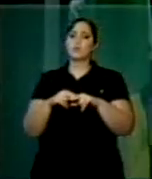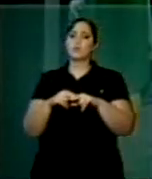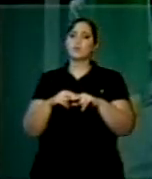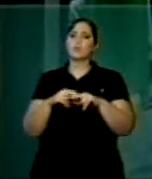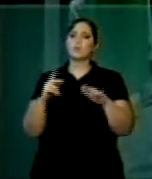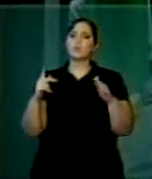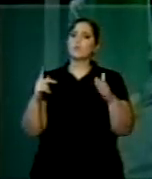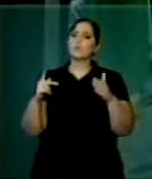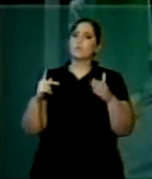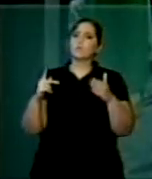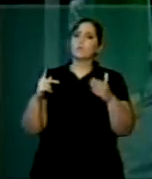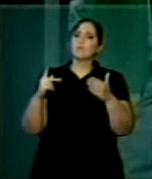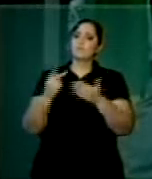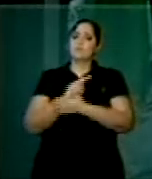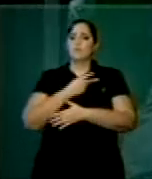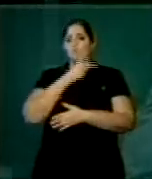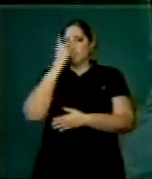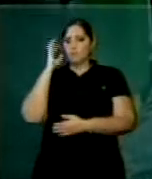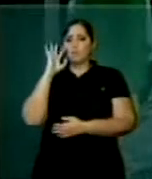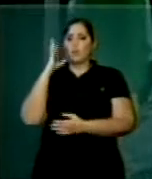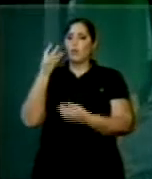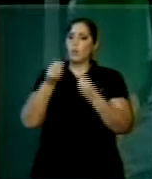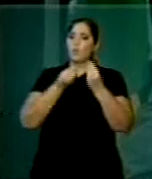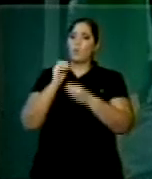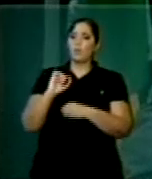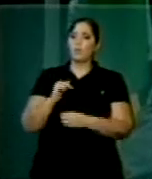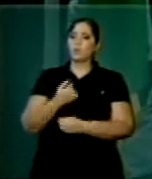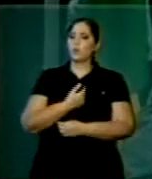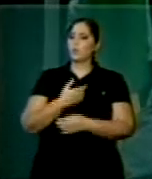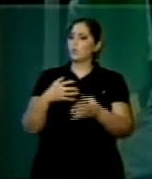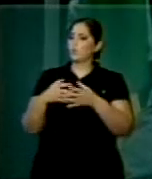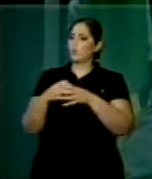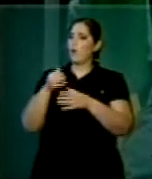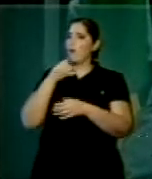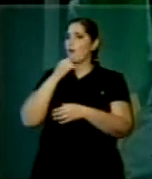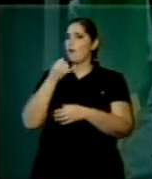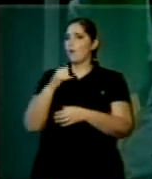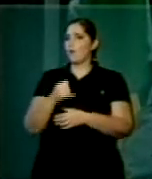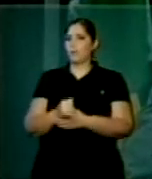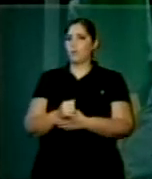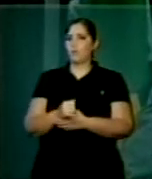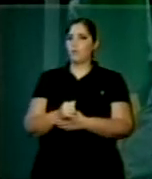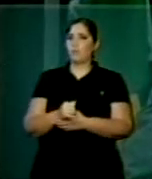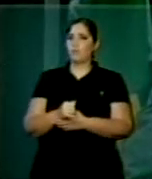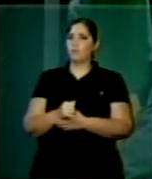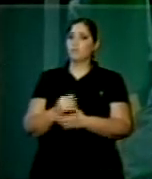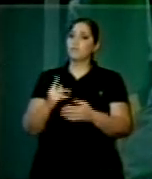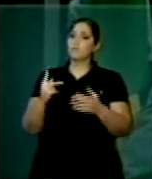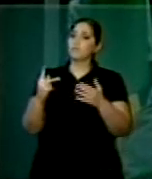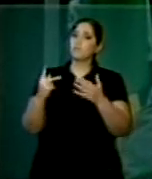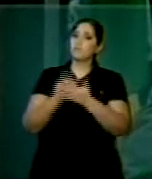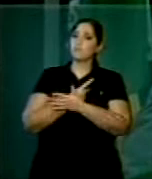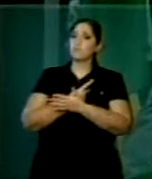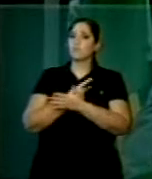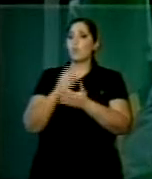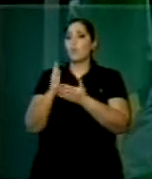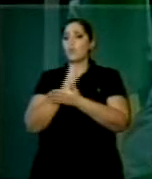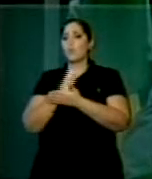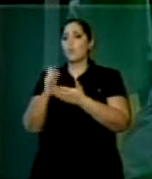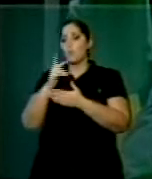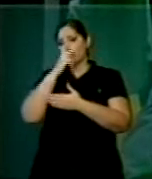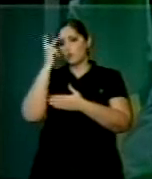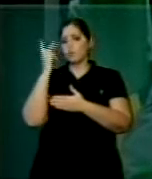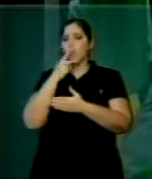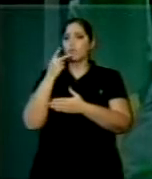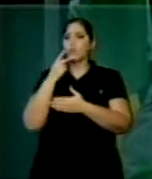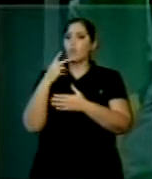tomada em relação ao nosso setor elétrico. Por ocasião de alguns pronunciamentos do senhor presidente